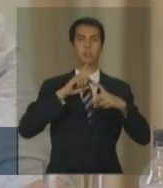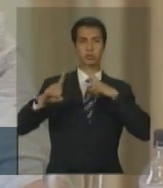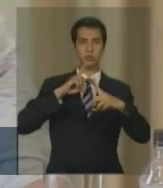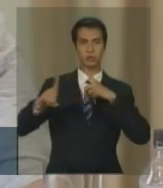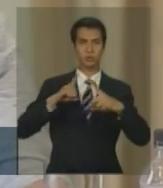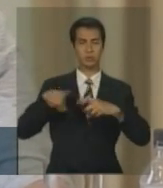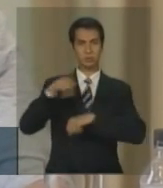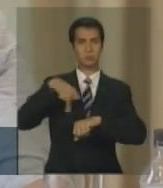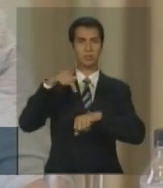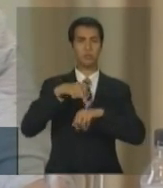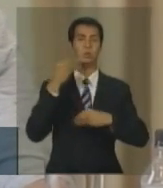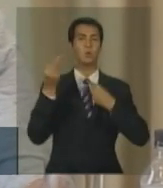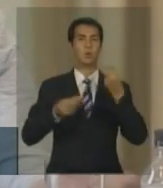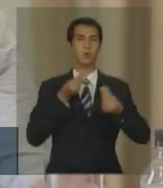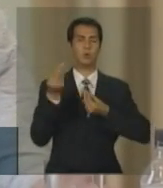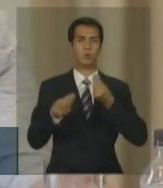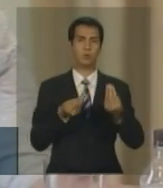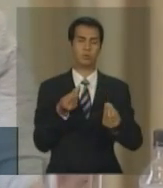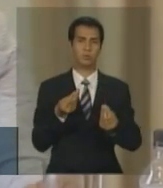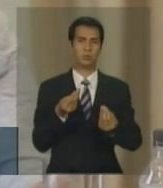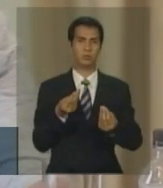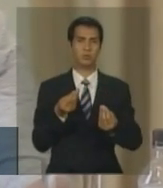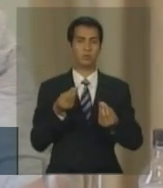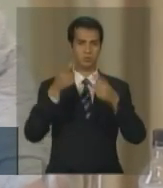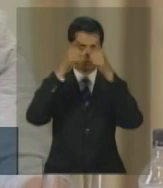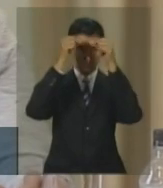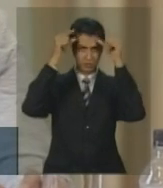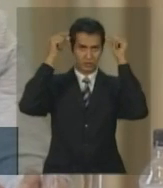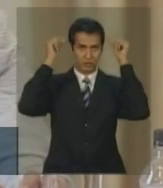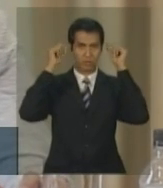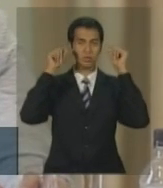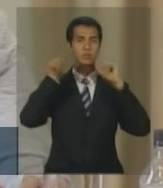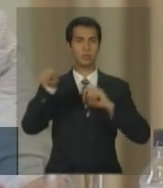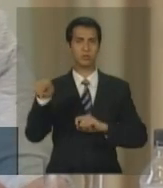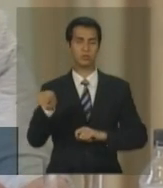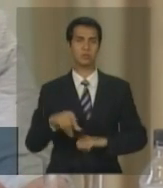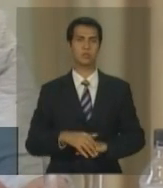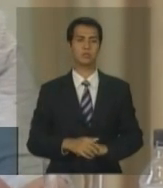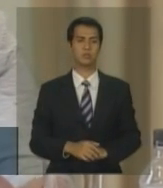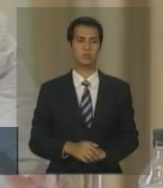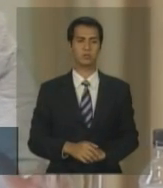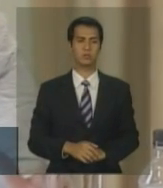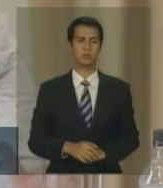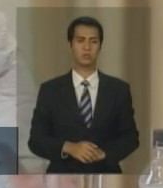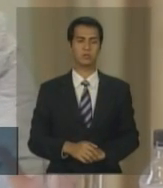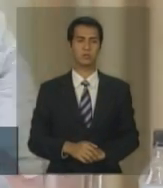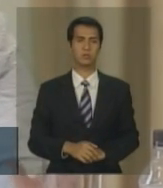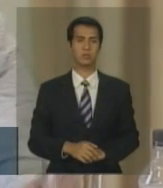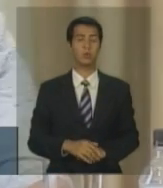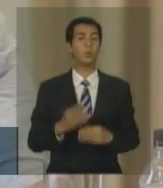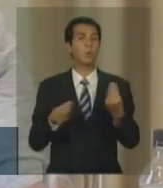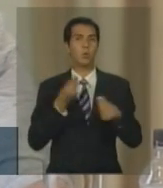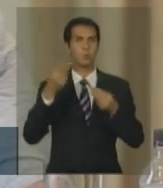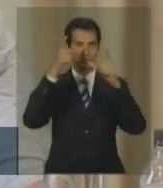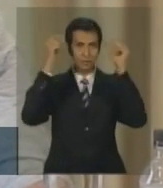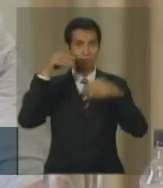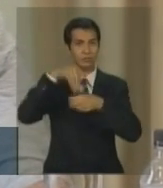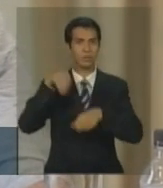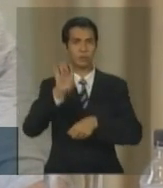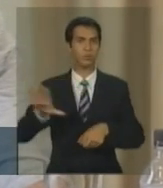países de como é que a Grécia se resolverá dentro da União